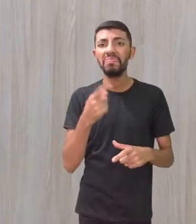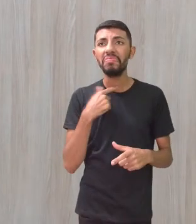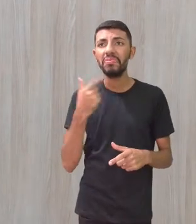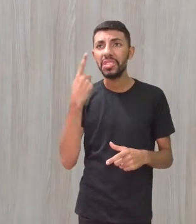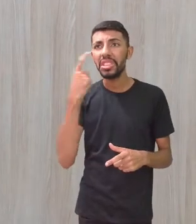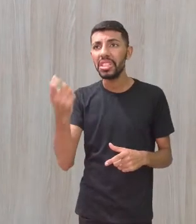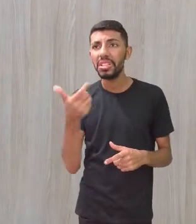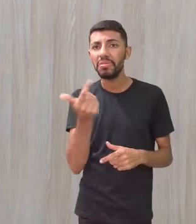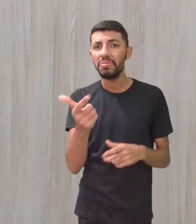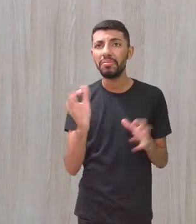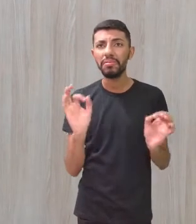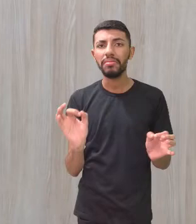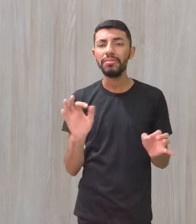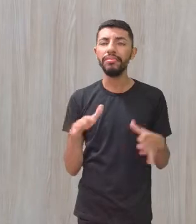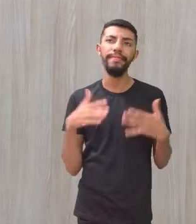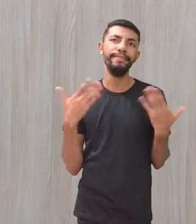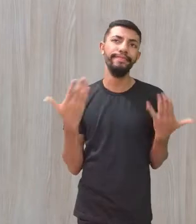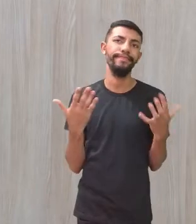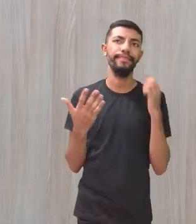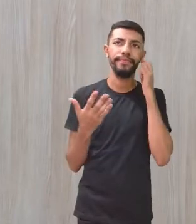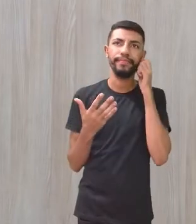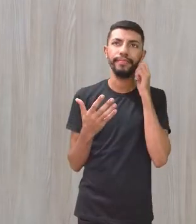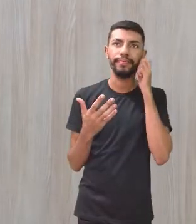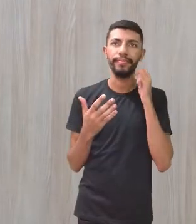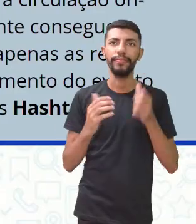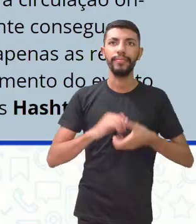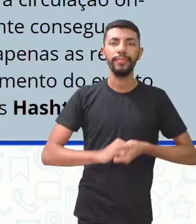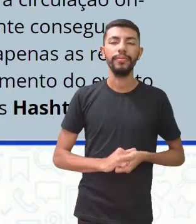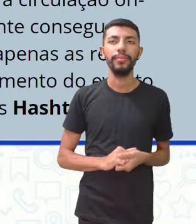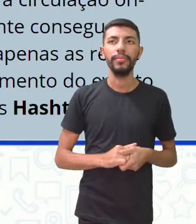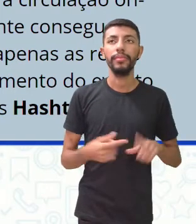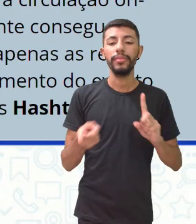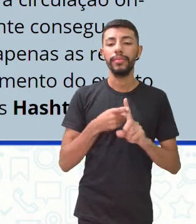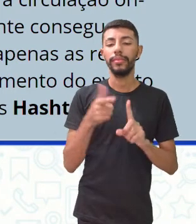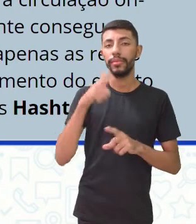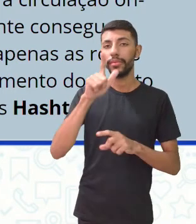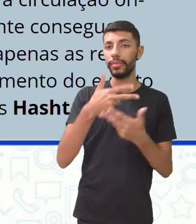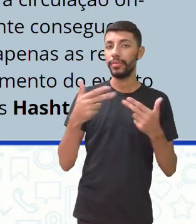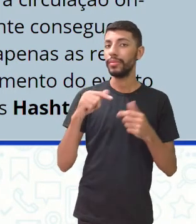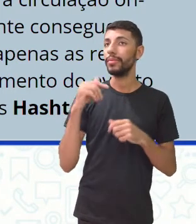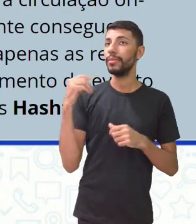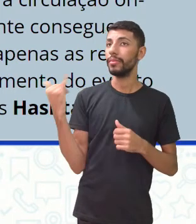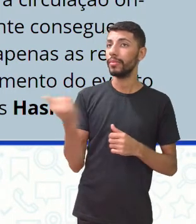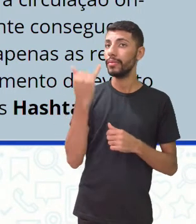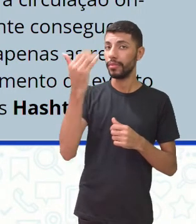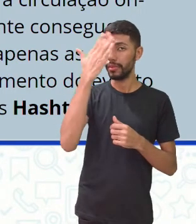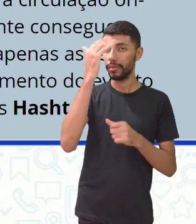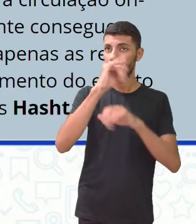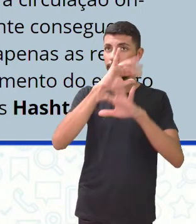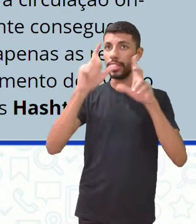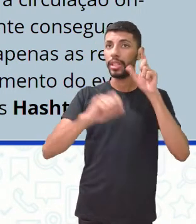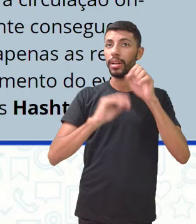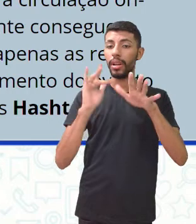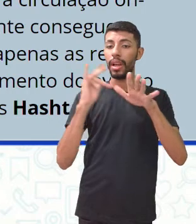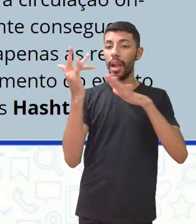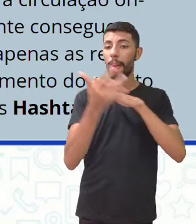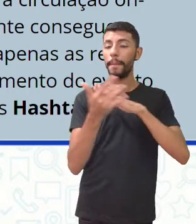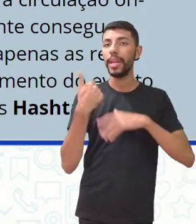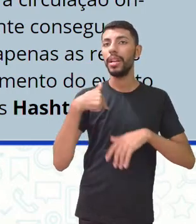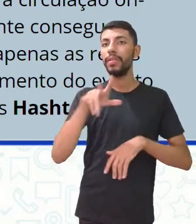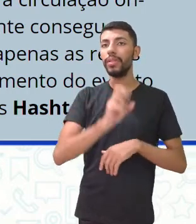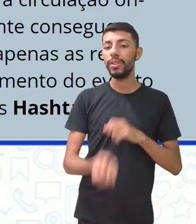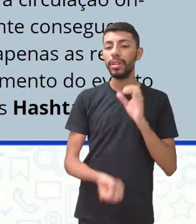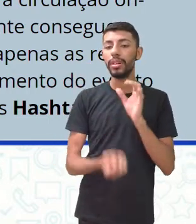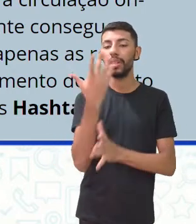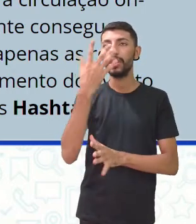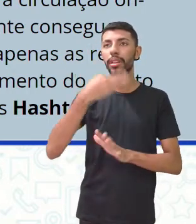sendo exposto, né, minha gente? Ó, outra coisa que também pode ser levada em consideração é a mídia em que eu produzirei o meu texto.